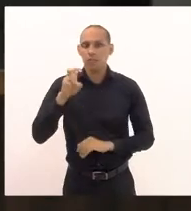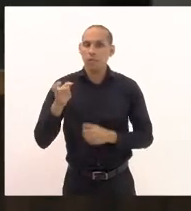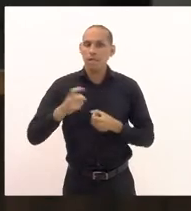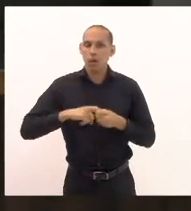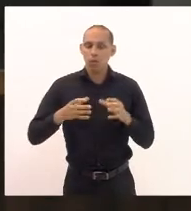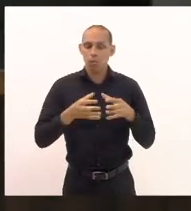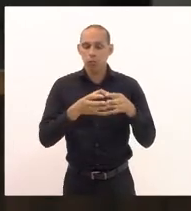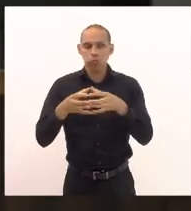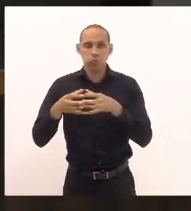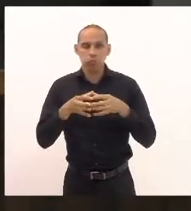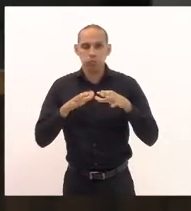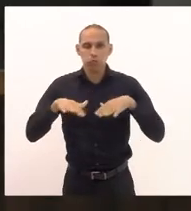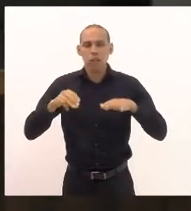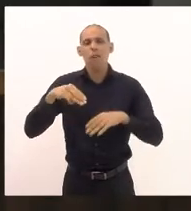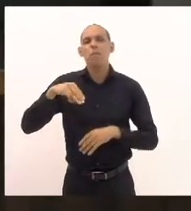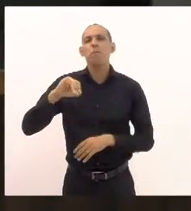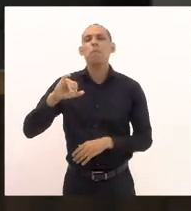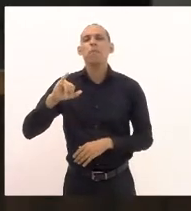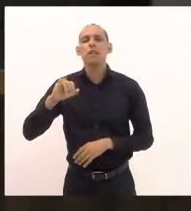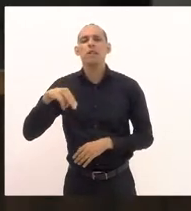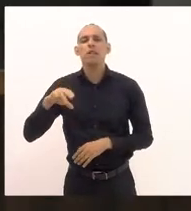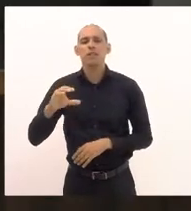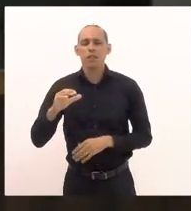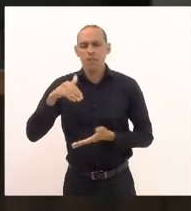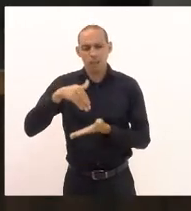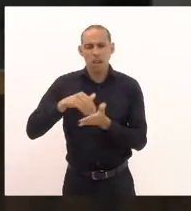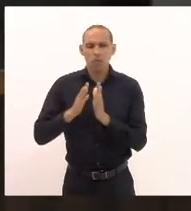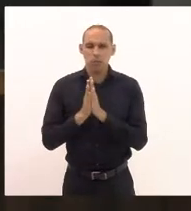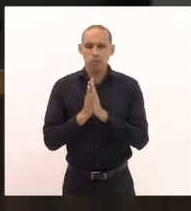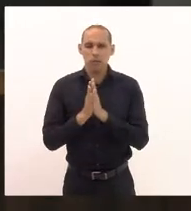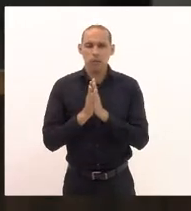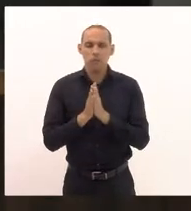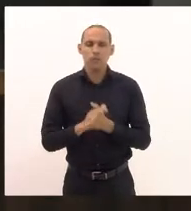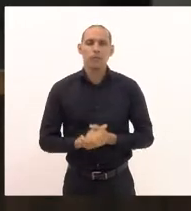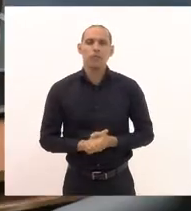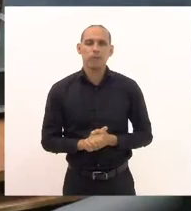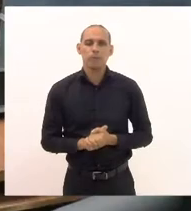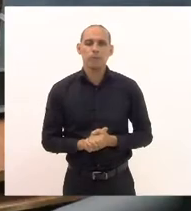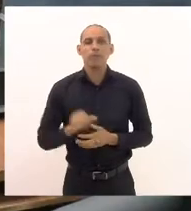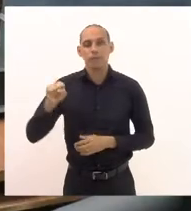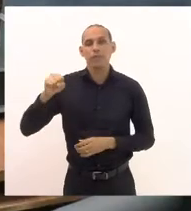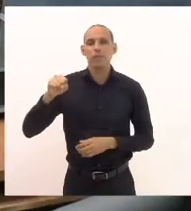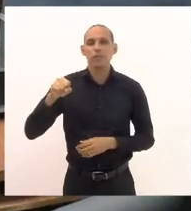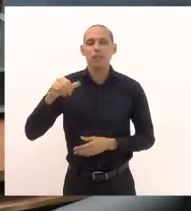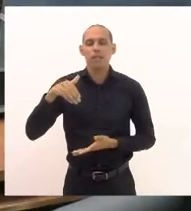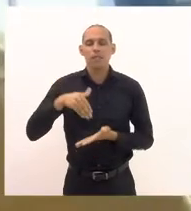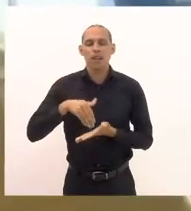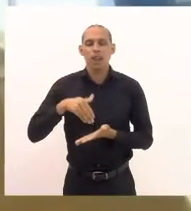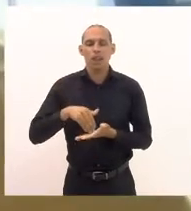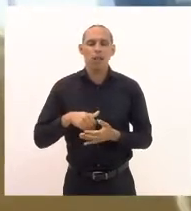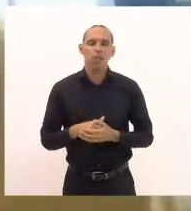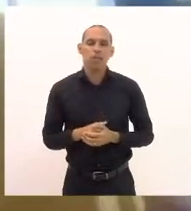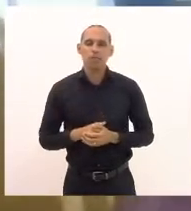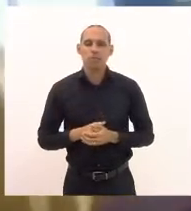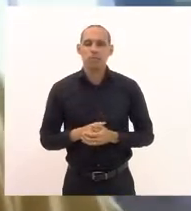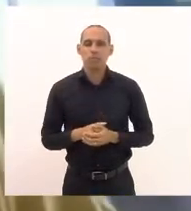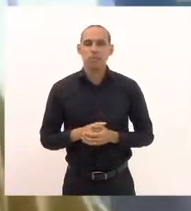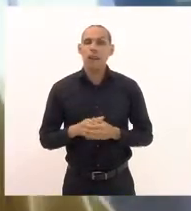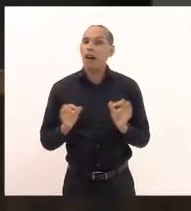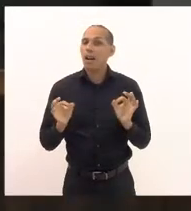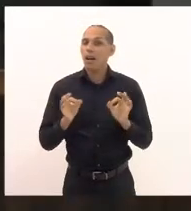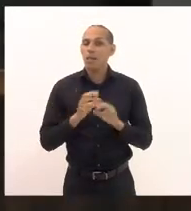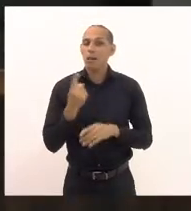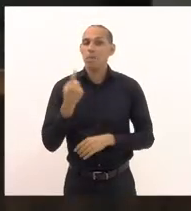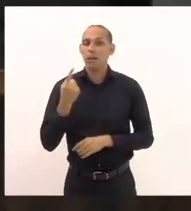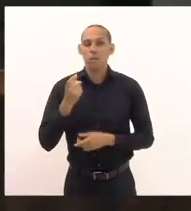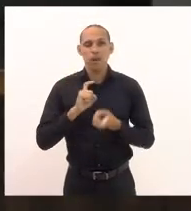comissões. Minki, fica para o final, por favor. Tá bom? Sim, declaro no final. Declaro ok. No final. Está encerrada a primeira